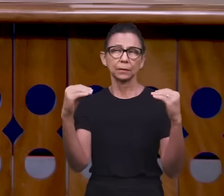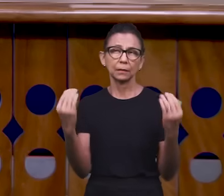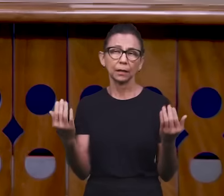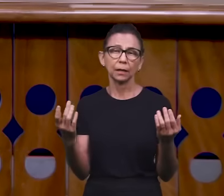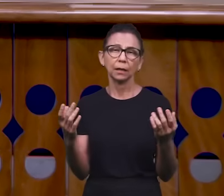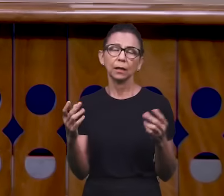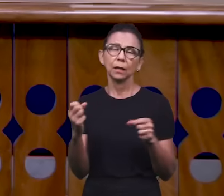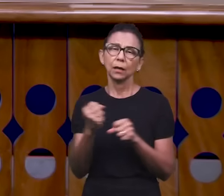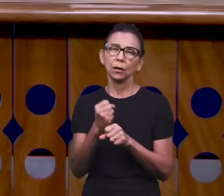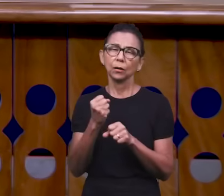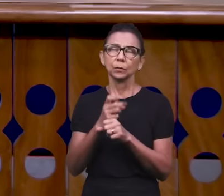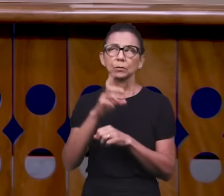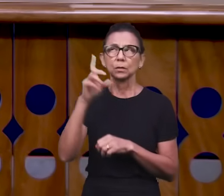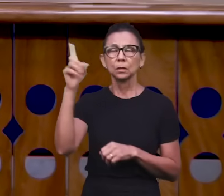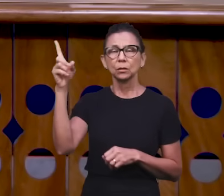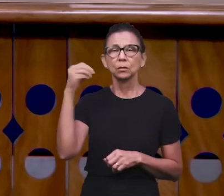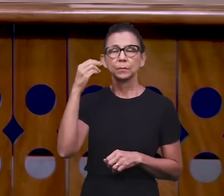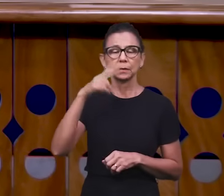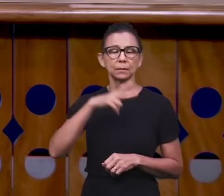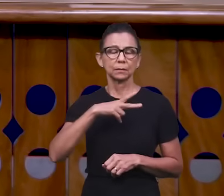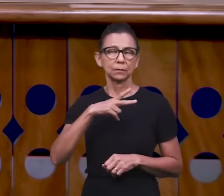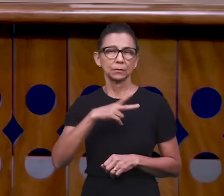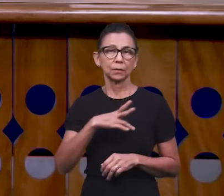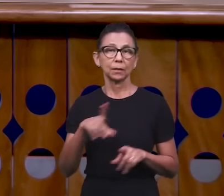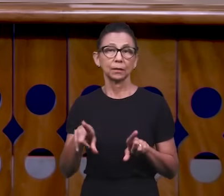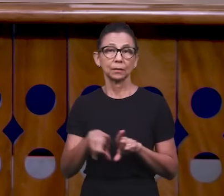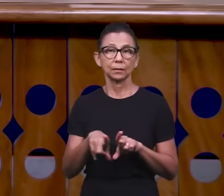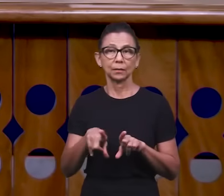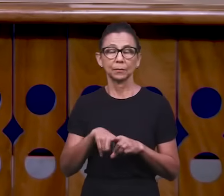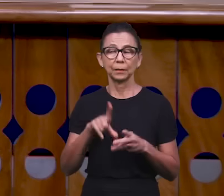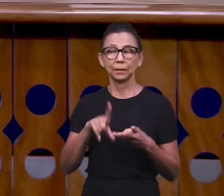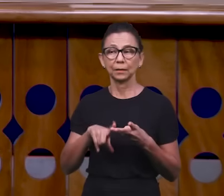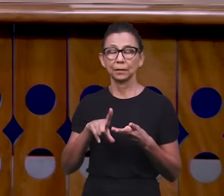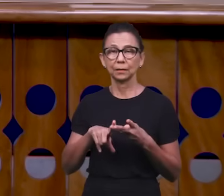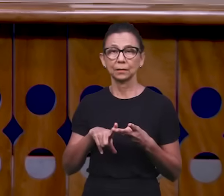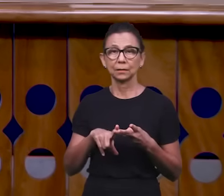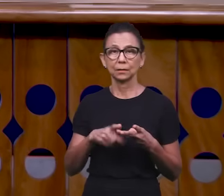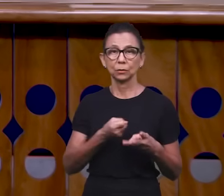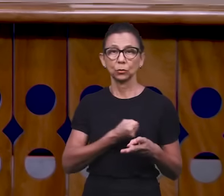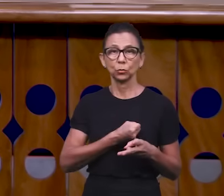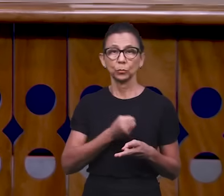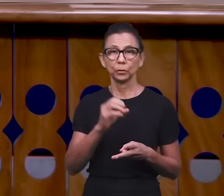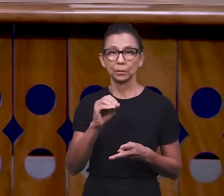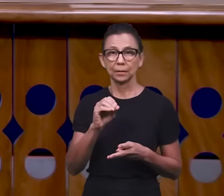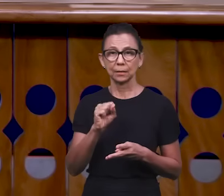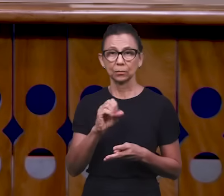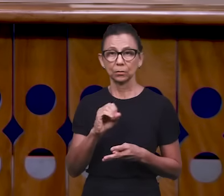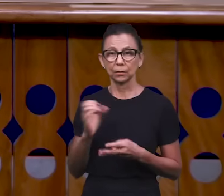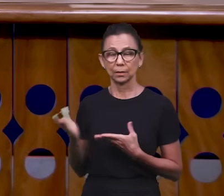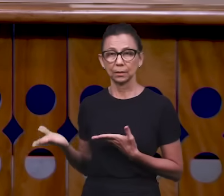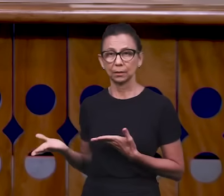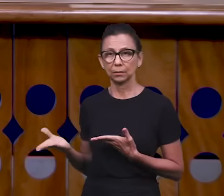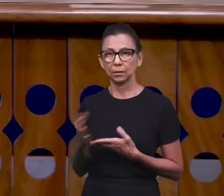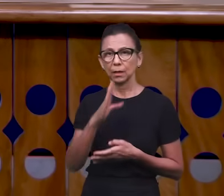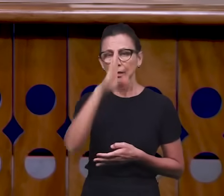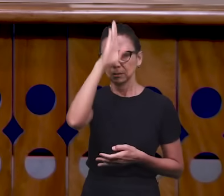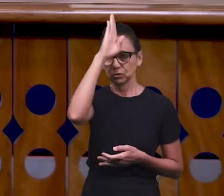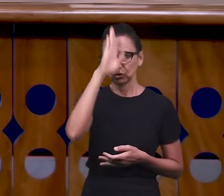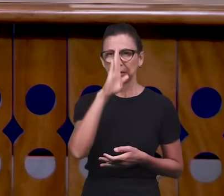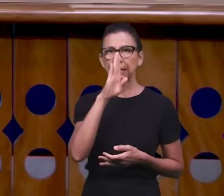a obra do Senhor. E por último, temos um telefone também de ligação gratuita, né? 0800